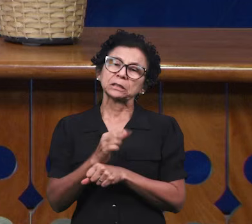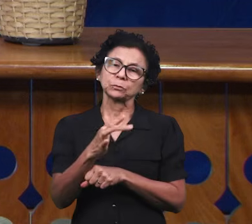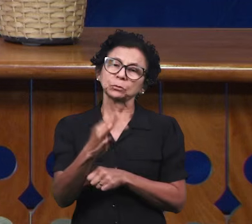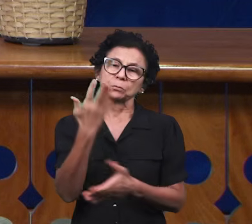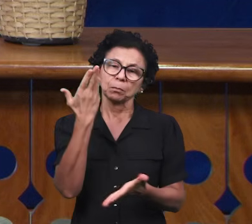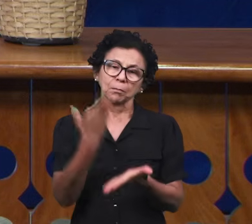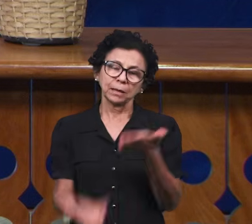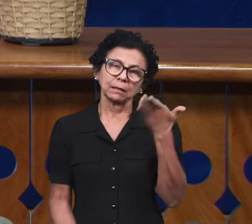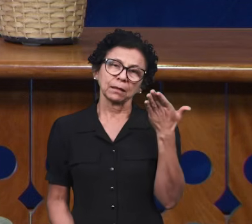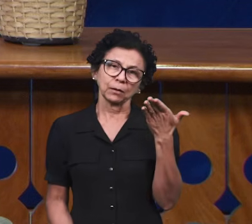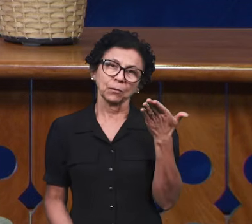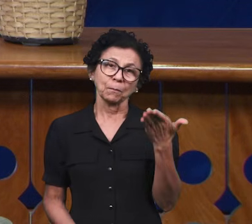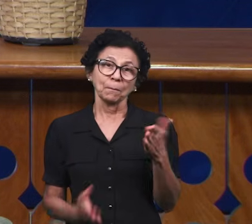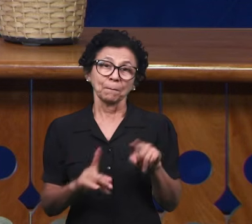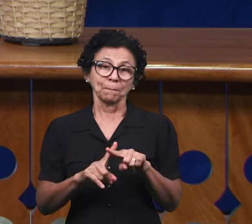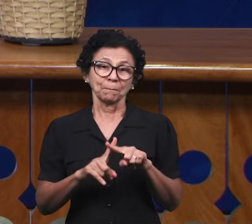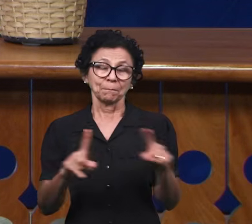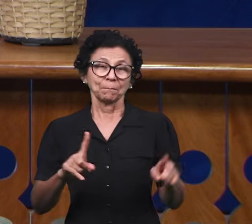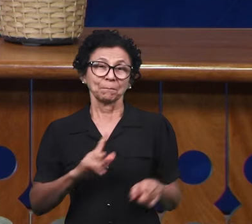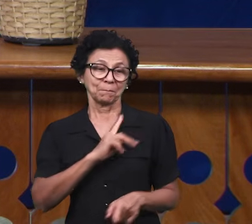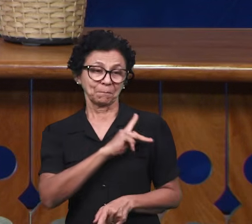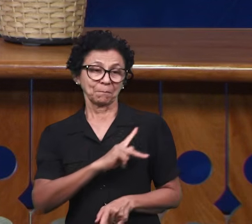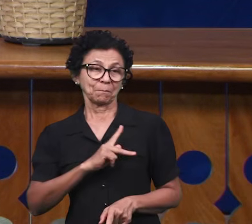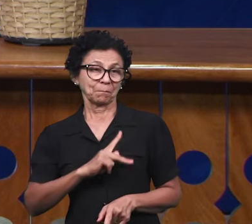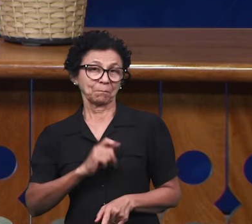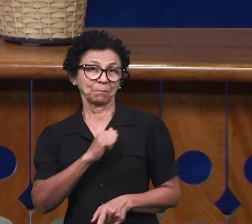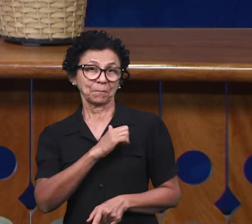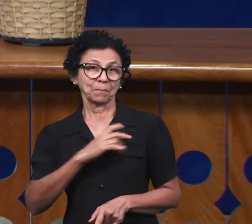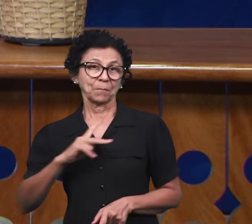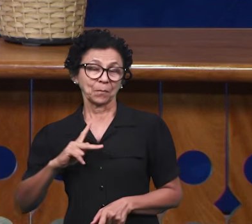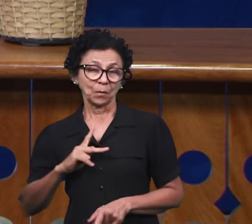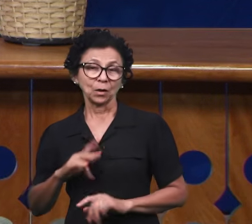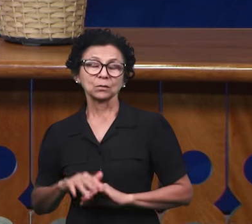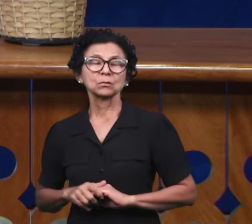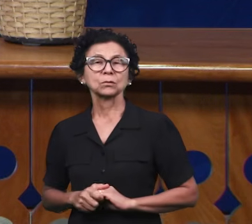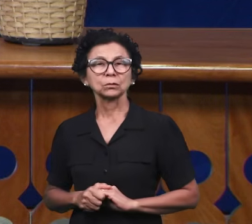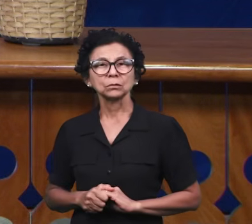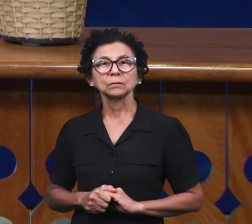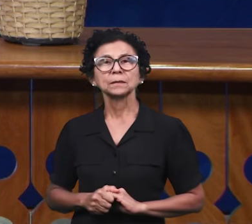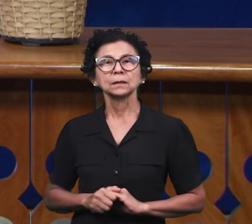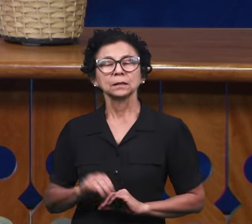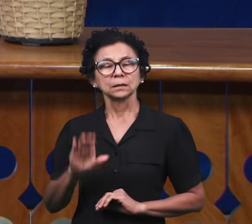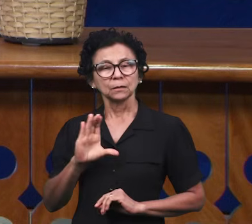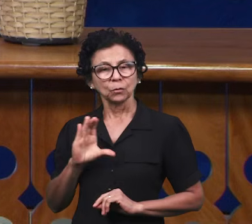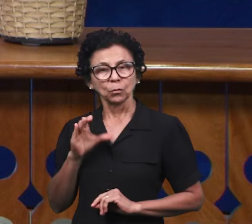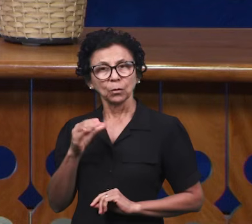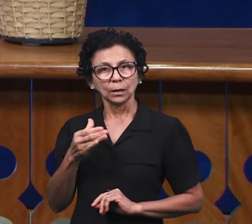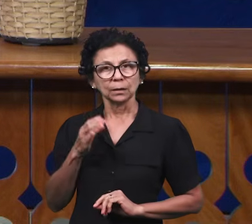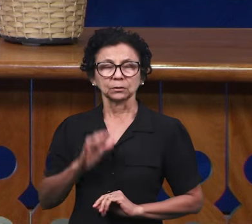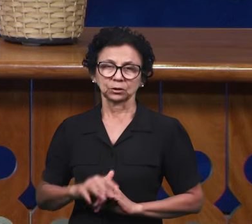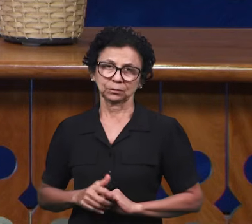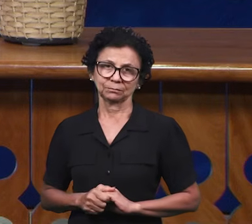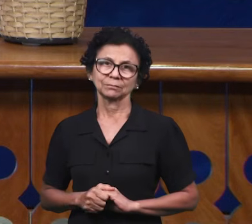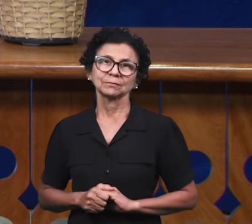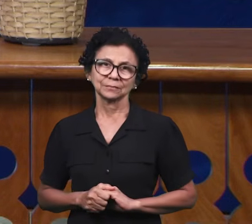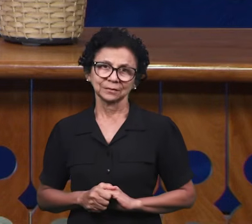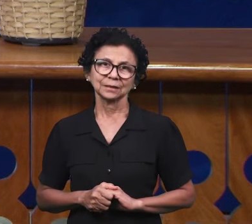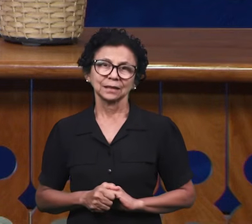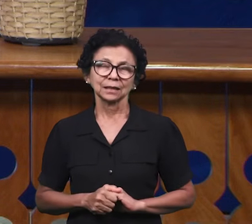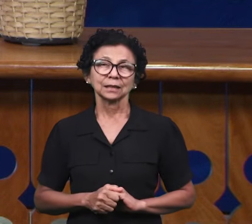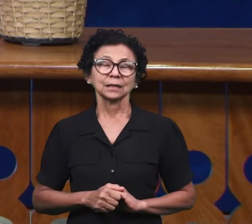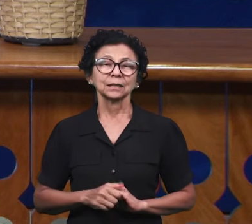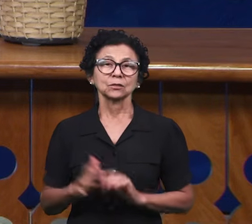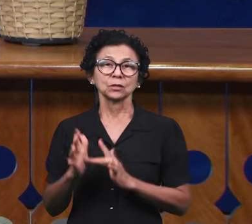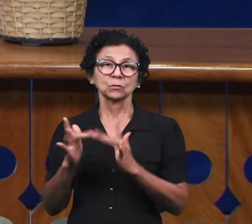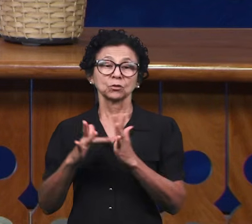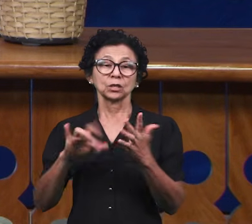deu a Paulo, ele teve ali a coragem de entregar, porque a vida dele já estava mudada. O Senhor já tinha transformado a